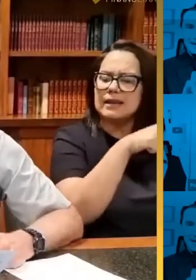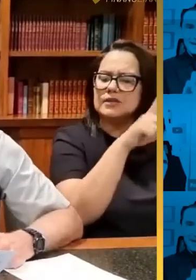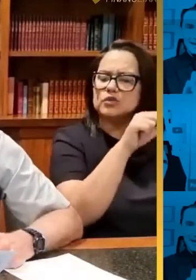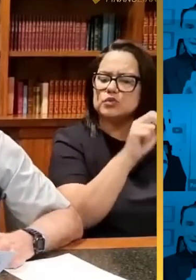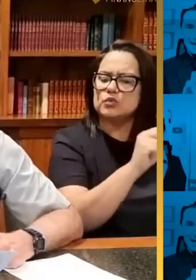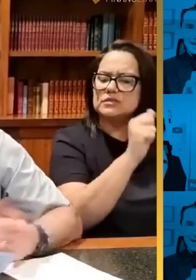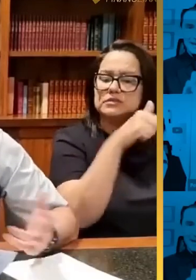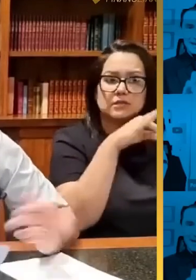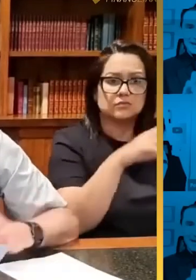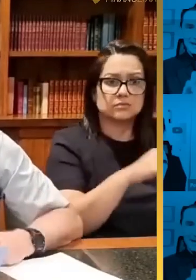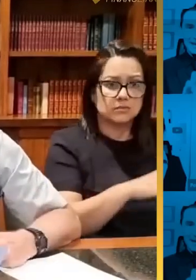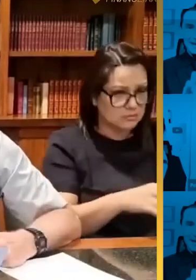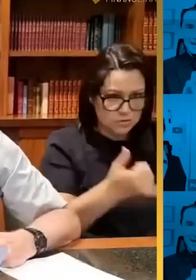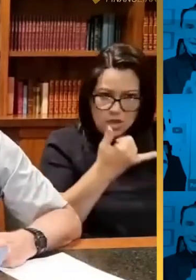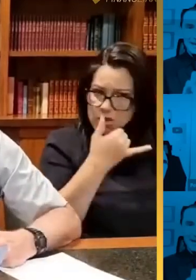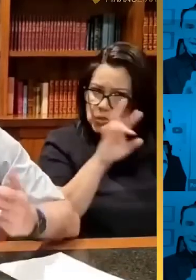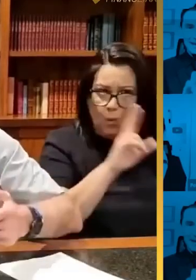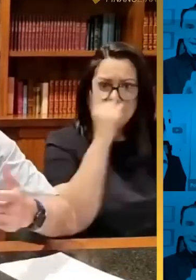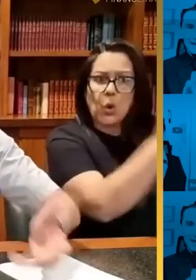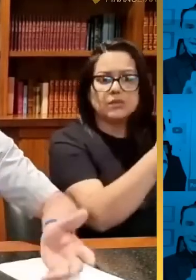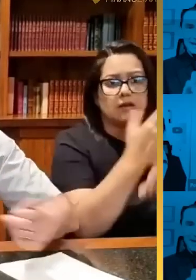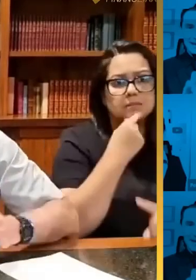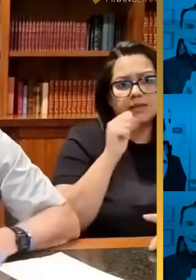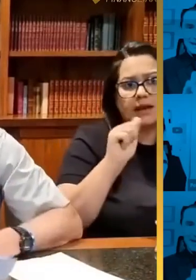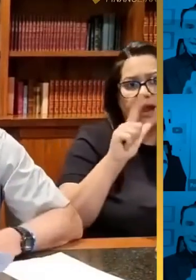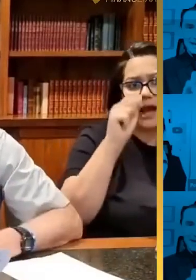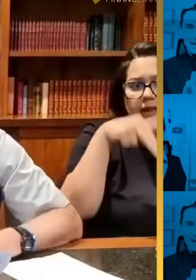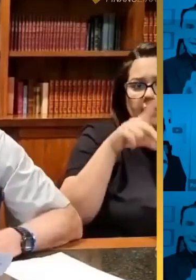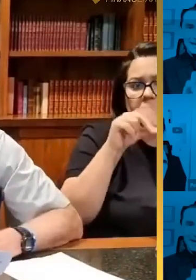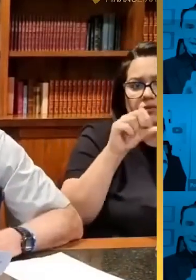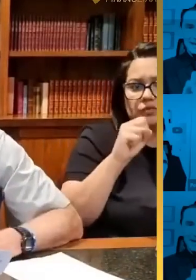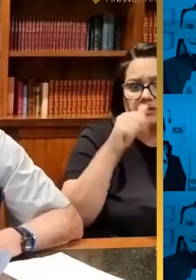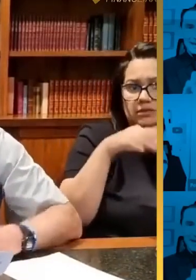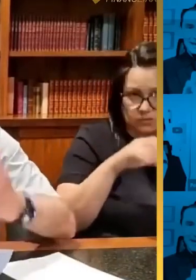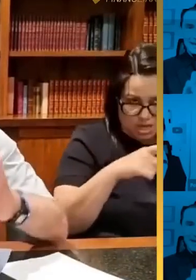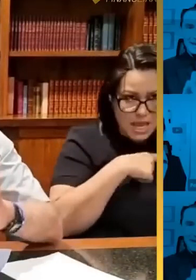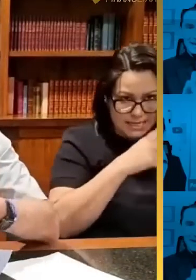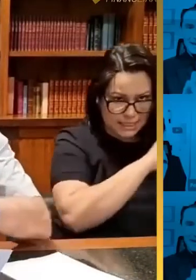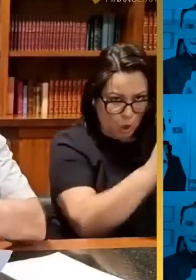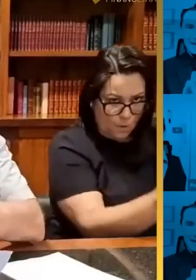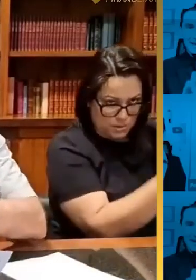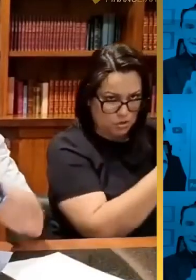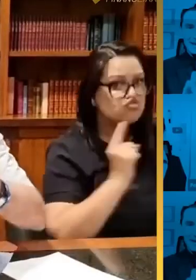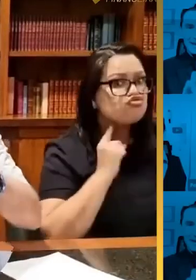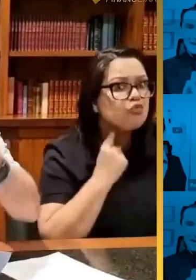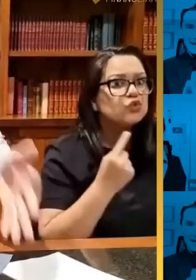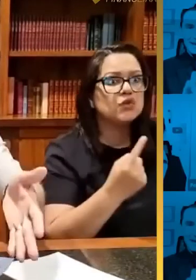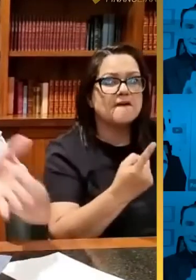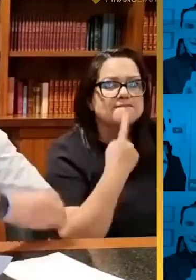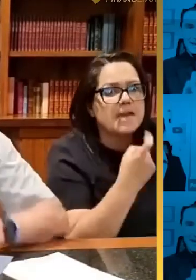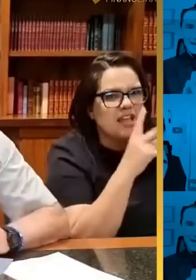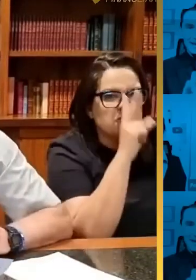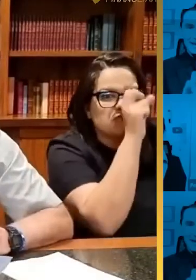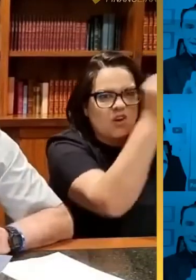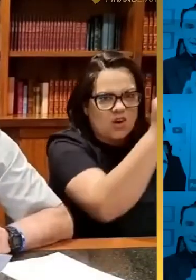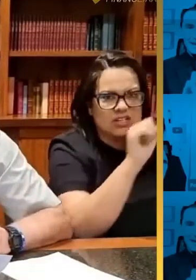dele. Sem problema nenhum. Ele não está na lista vermelha da Interpol. O crime que ele cometeu, segundo um